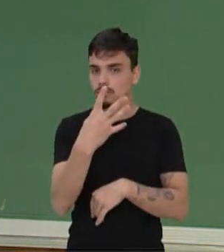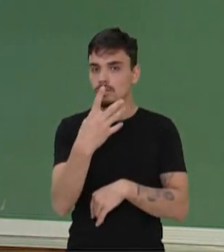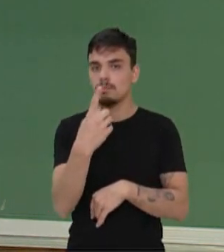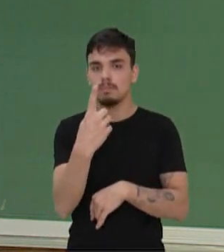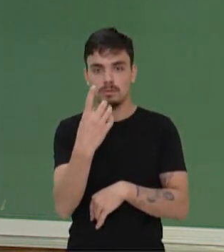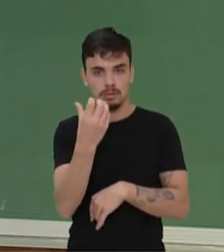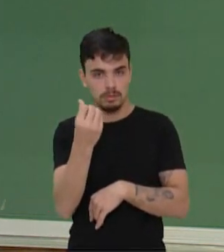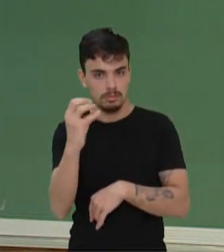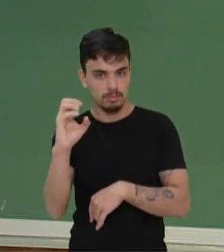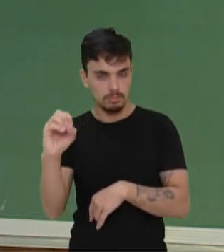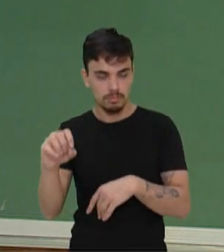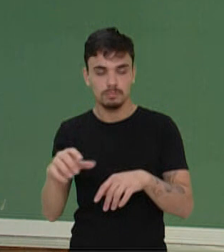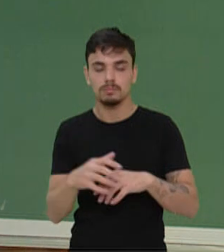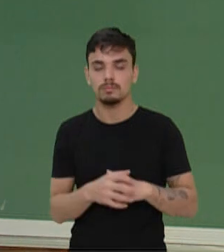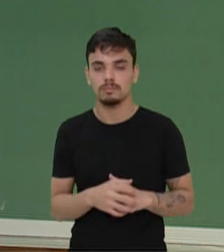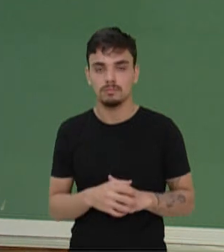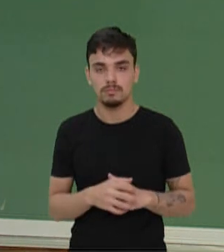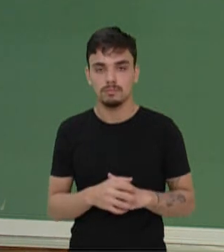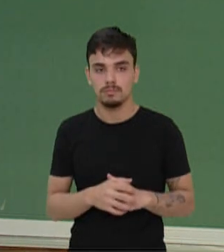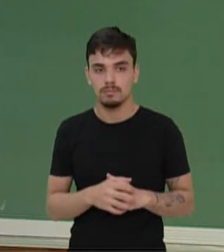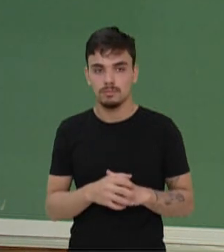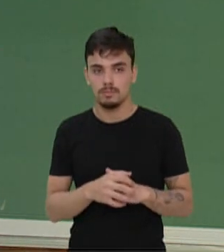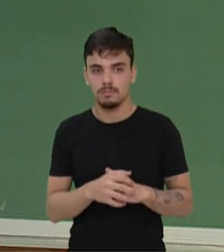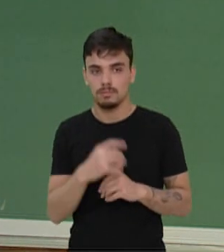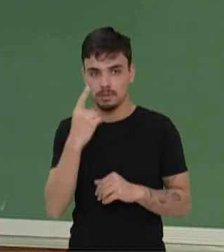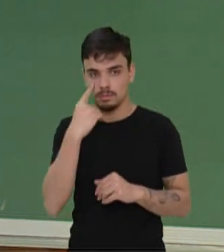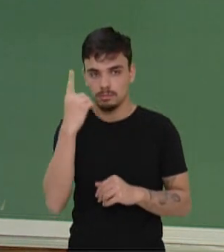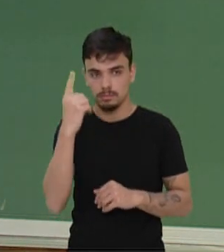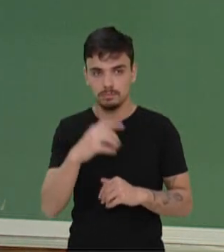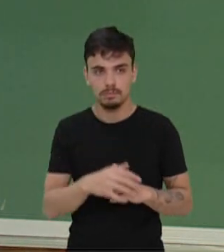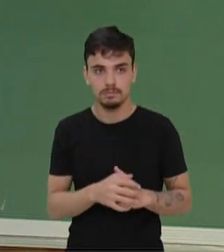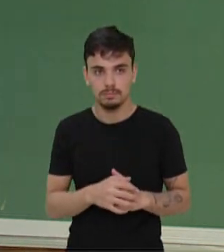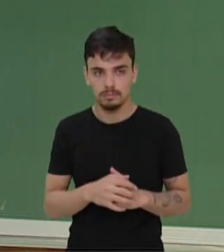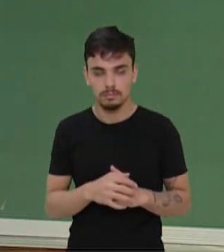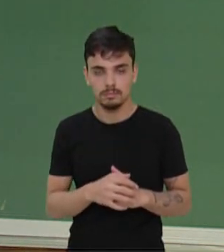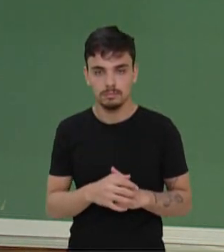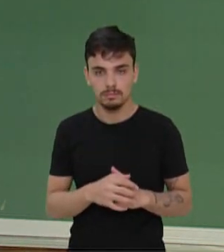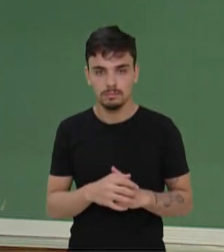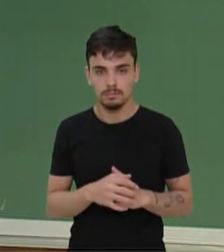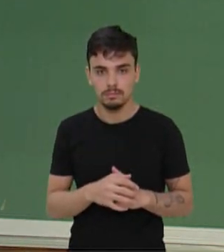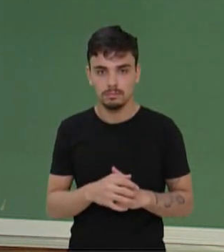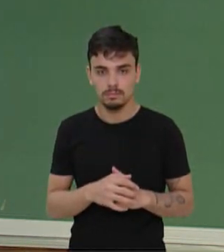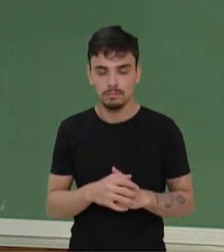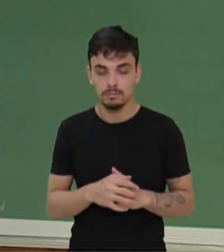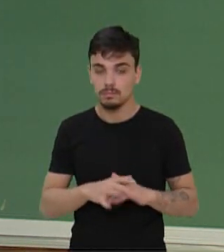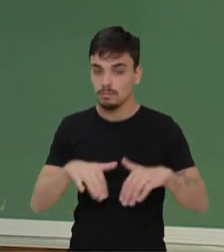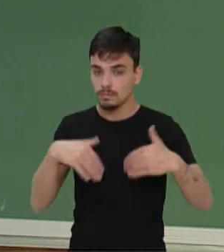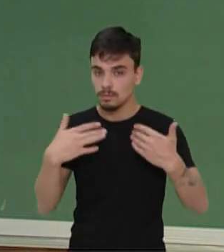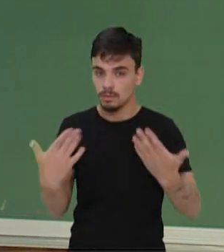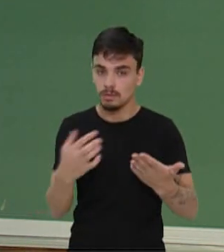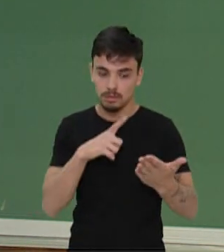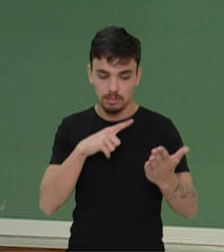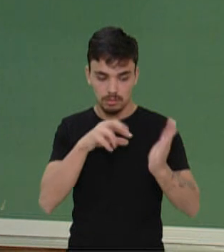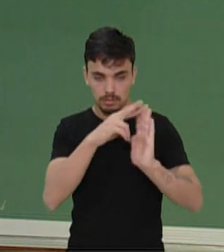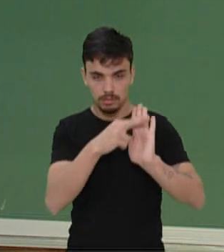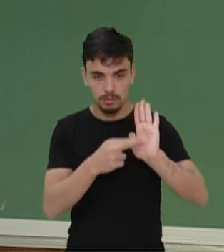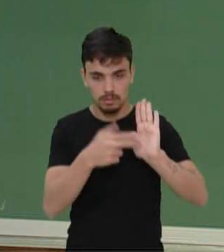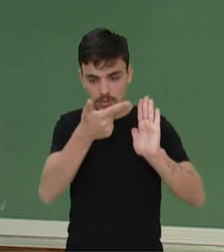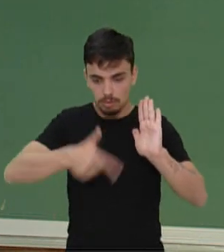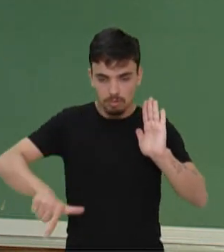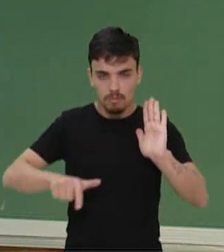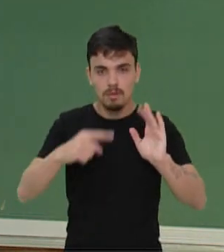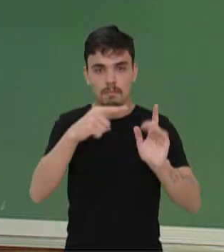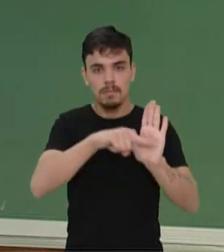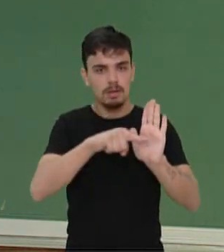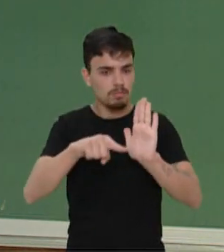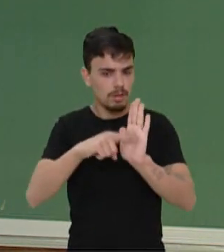menos 14.600 sobre 4a, 4 vezes o valor do a, que é menos 5. E aí, regrinha de sinais de novo, menos